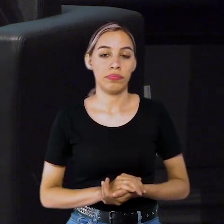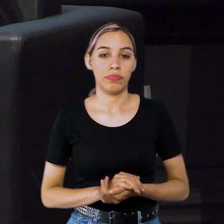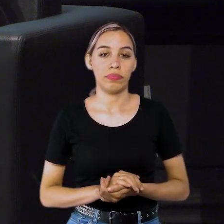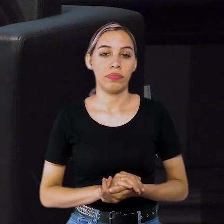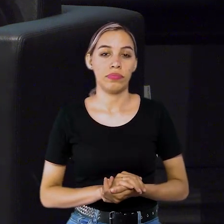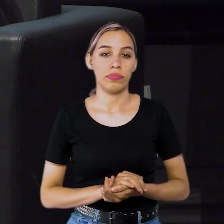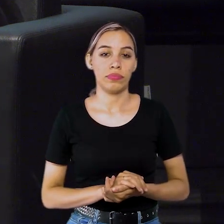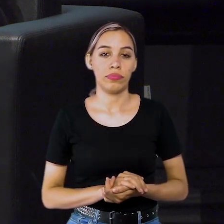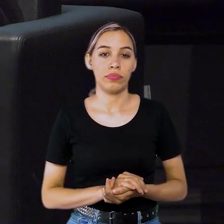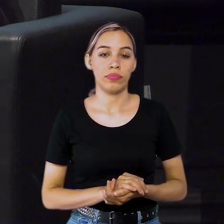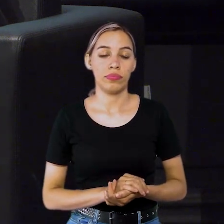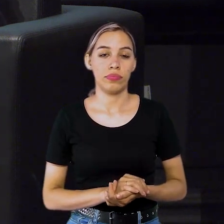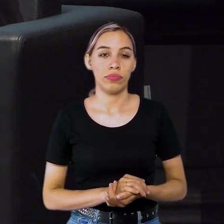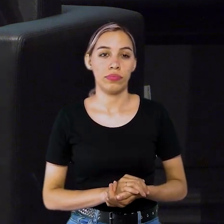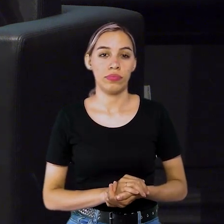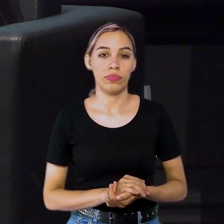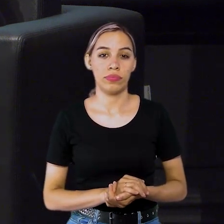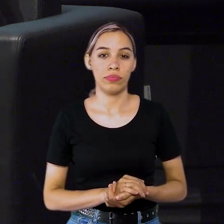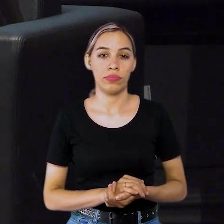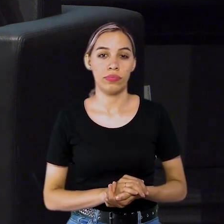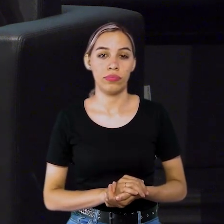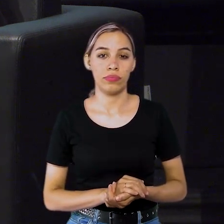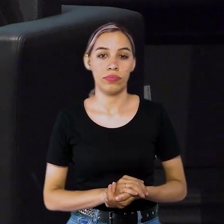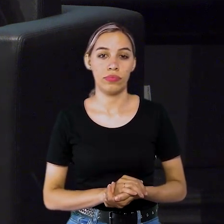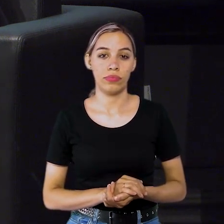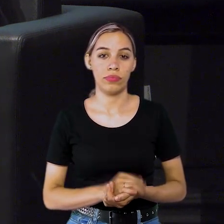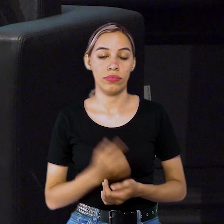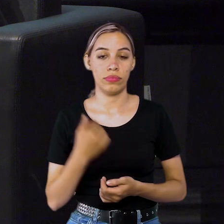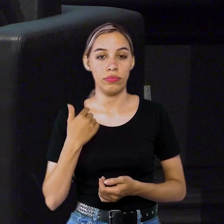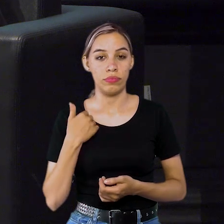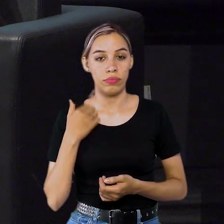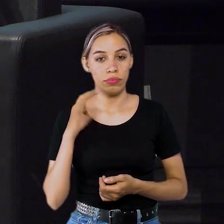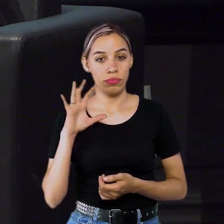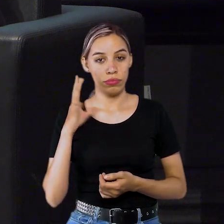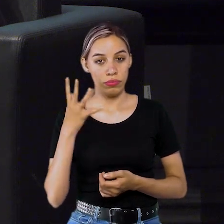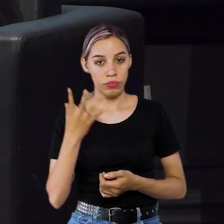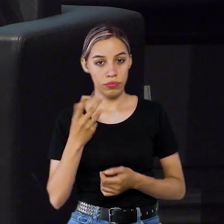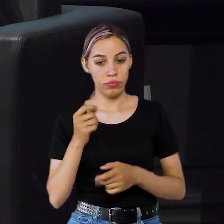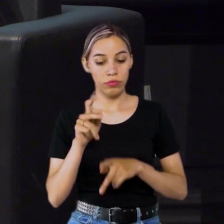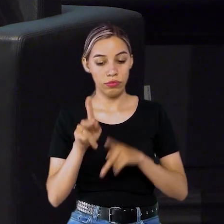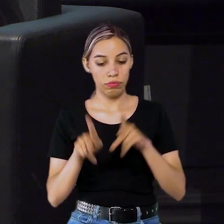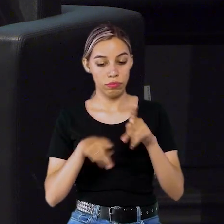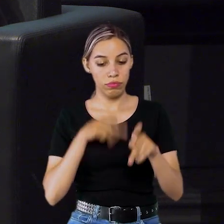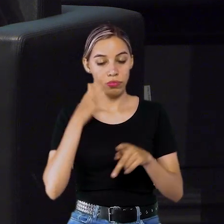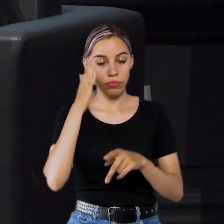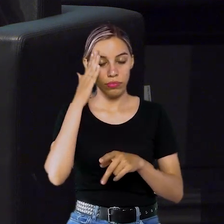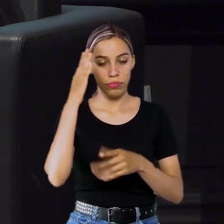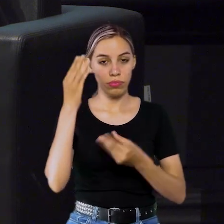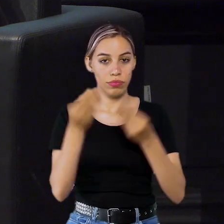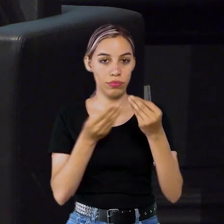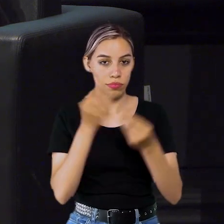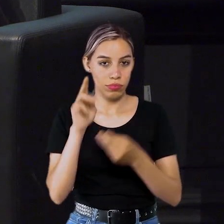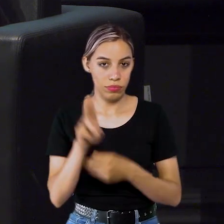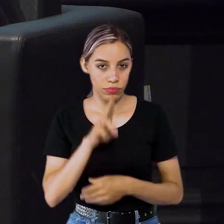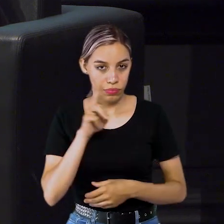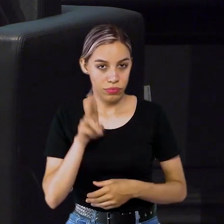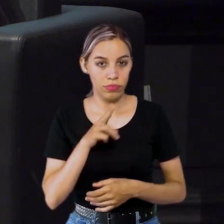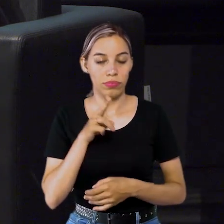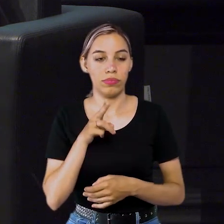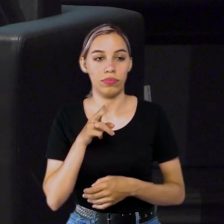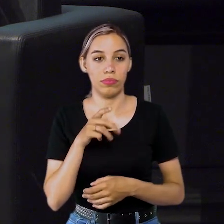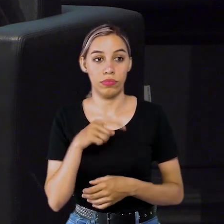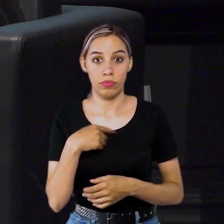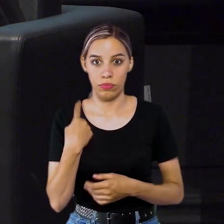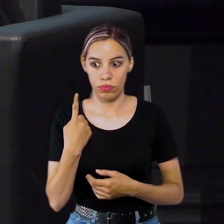acho que sabem, né, o uso disso. Então, acho que a gente também tem que ter